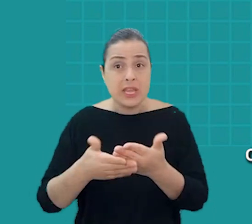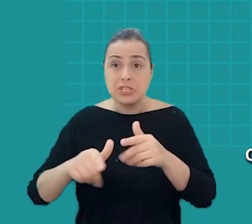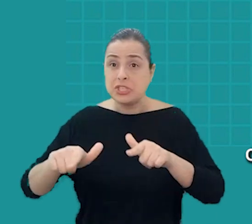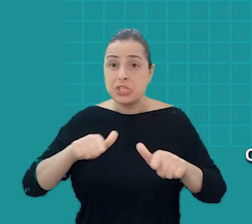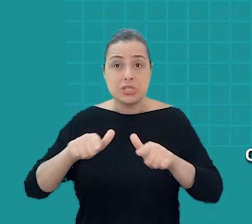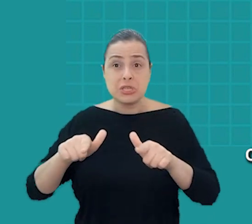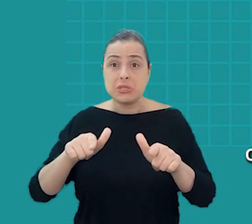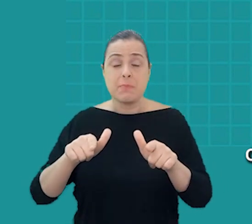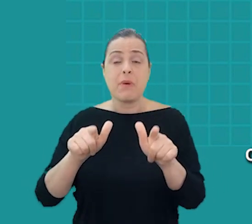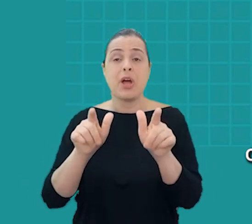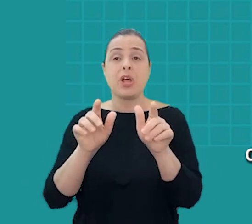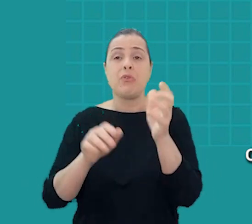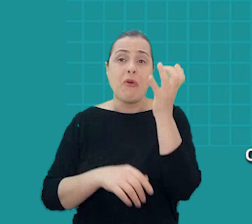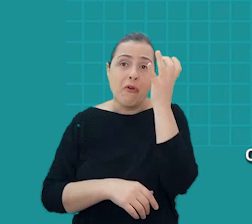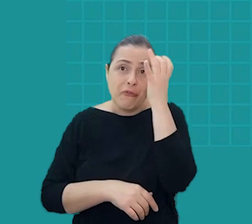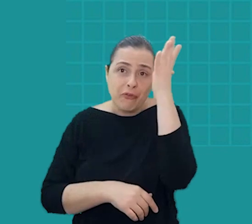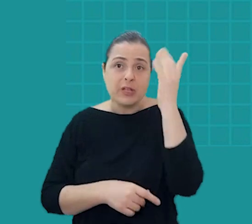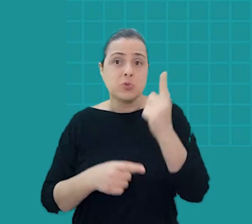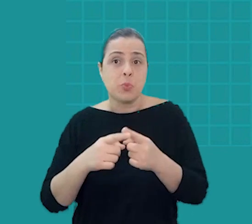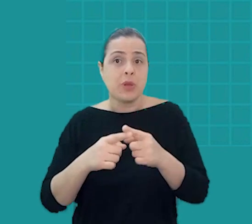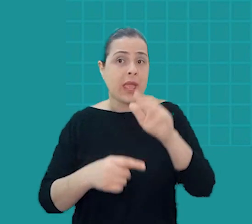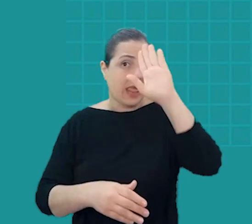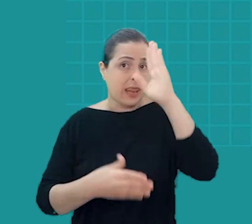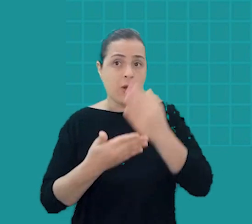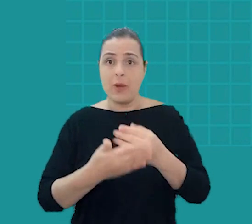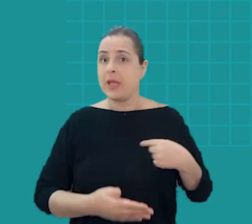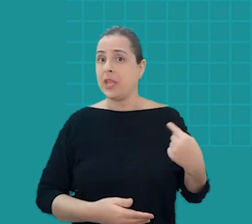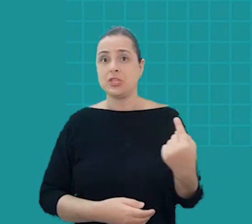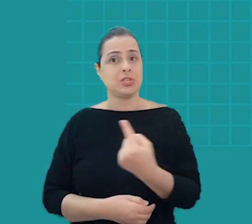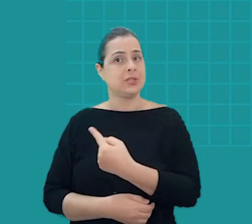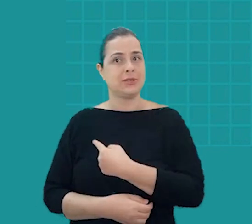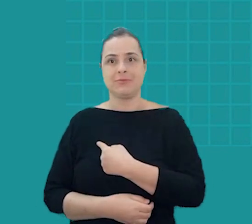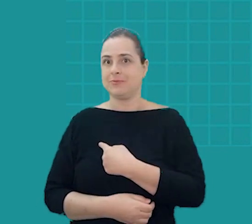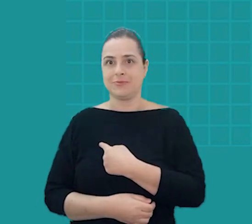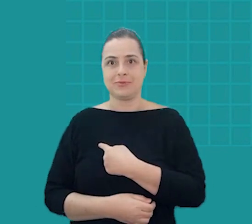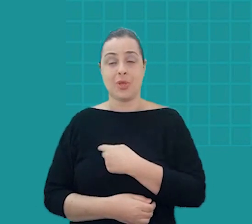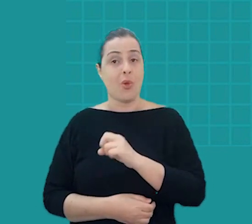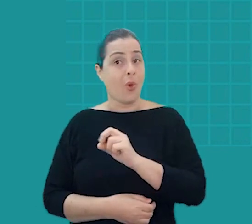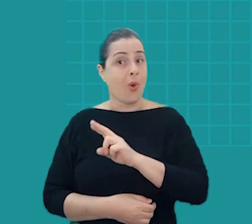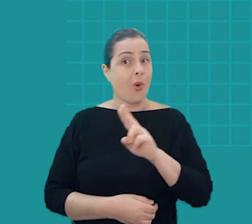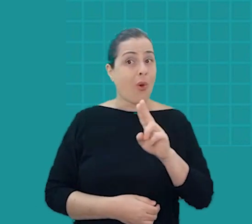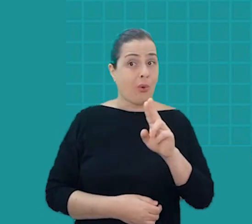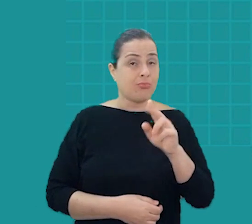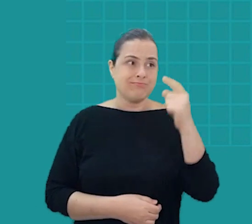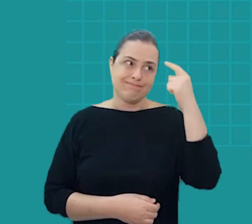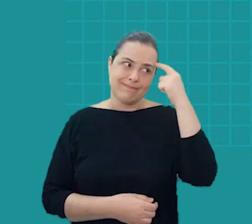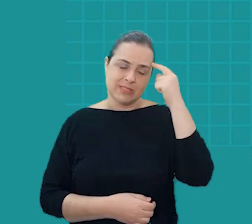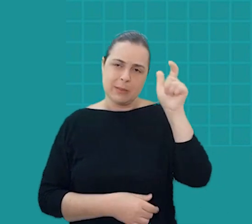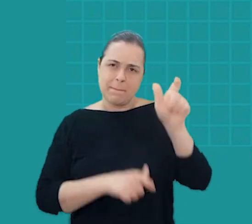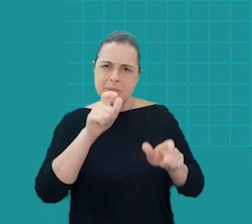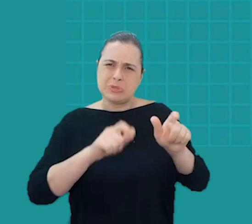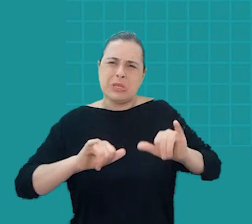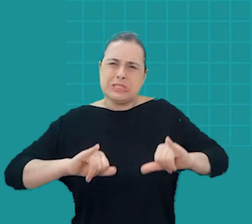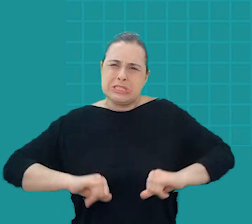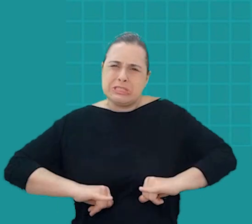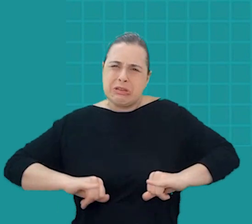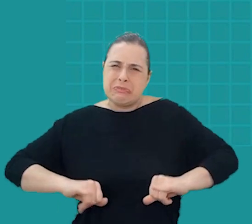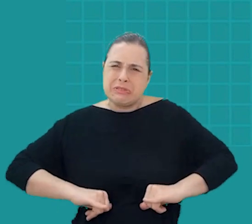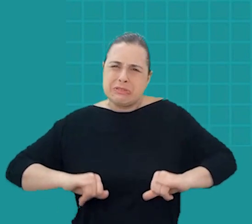por não acreditar na gente. Ou simplesmente pessoas com deficiência sofrem muito de querer pegar na mão,